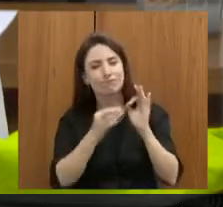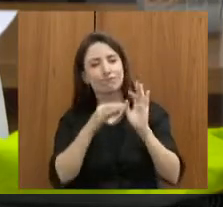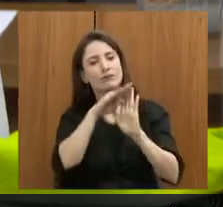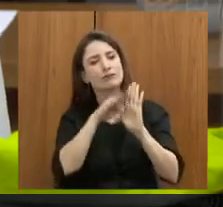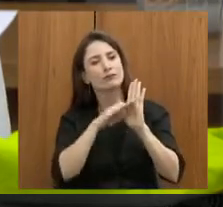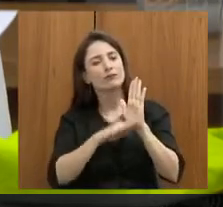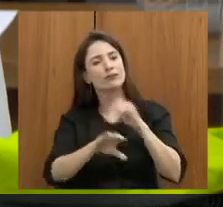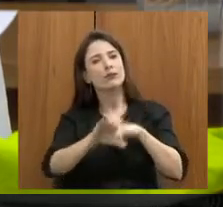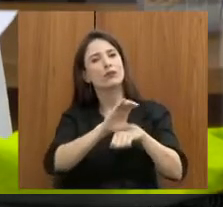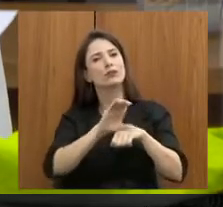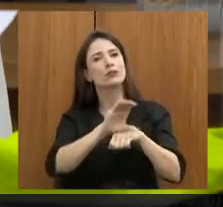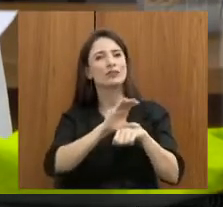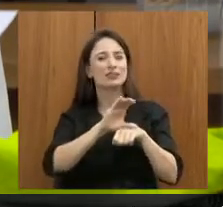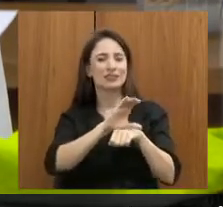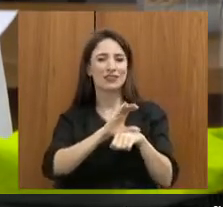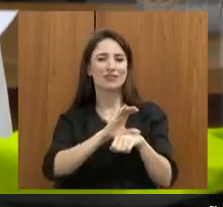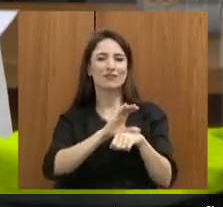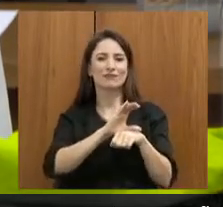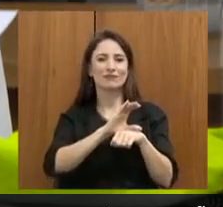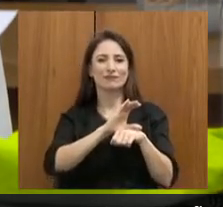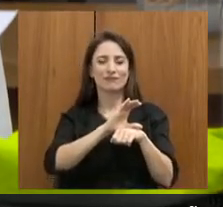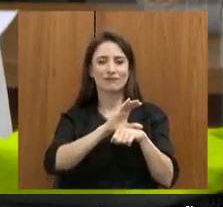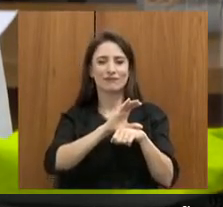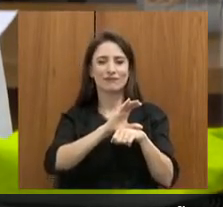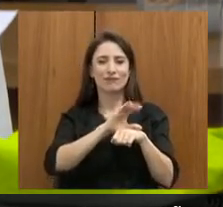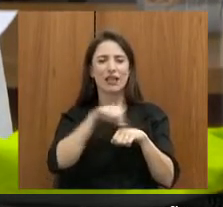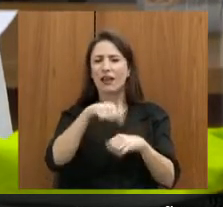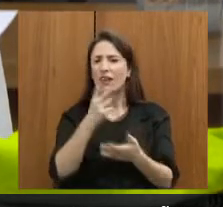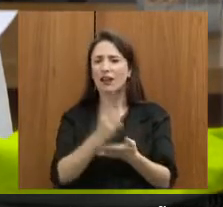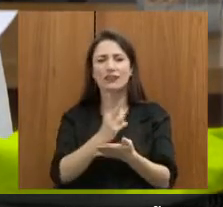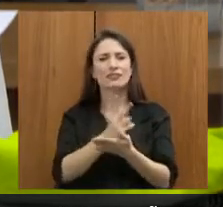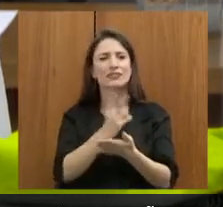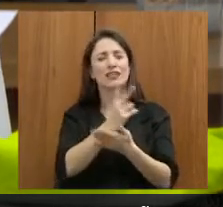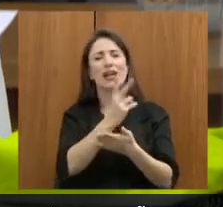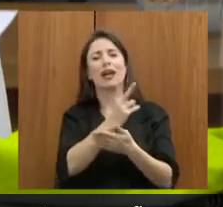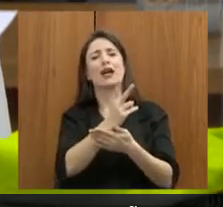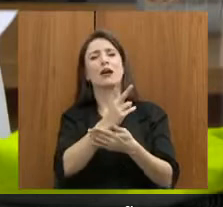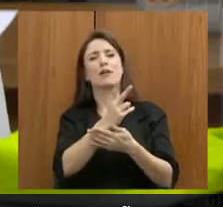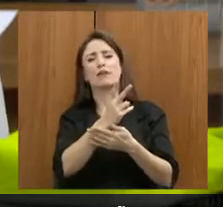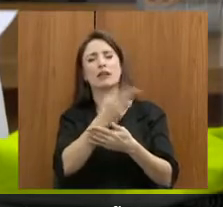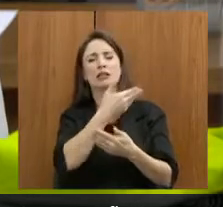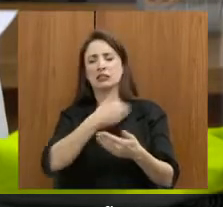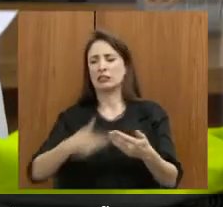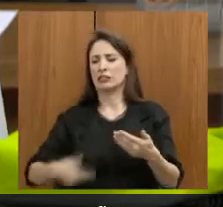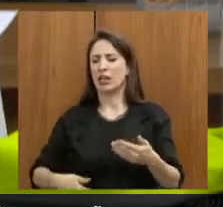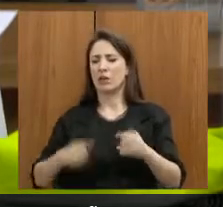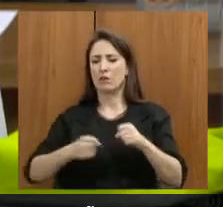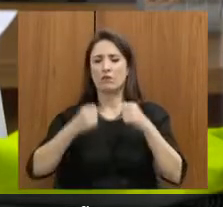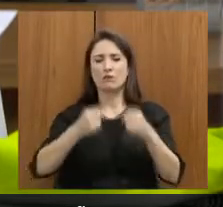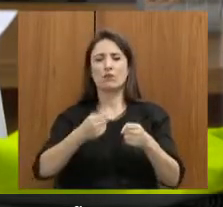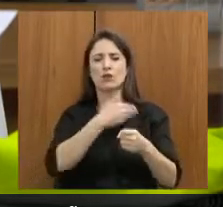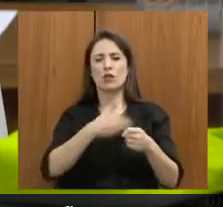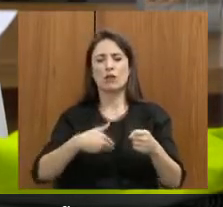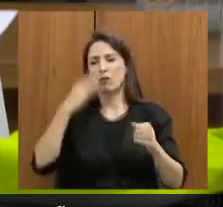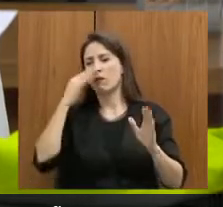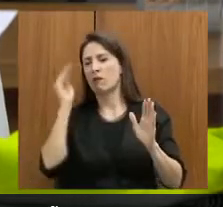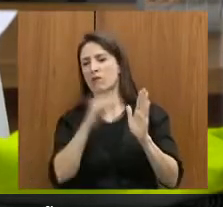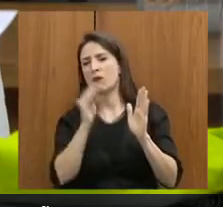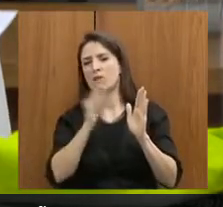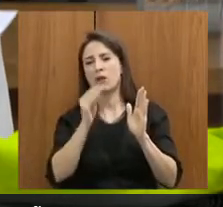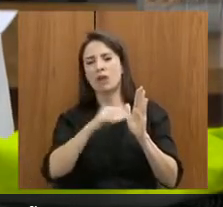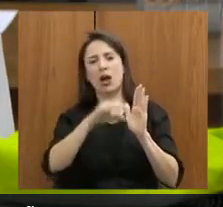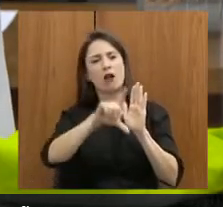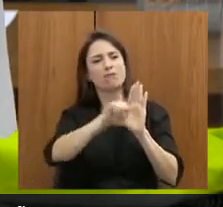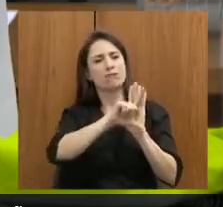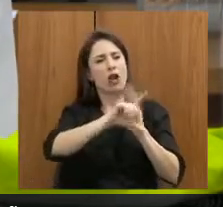é toda hora toda hora eles rasgam um pedaço da Constituição E já começa